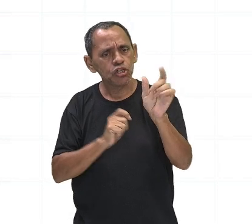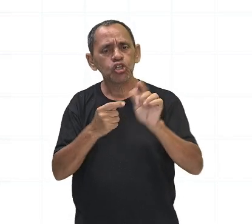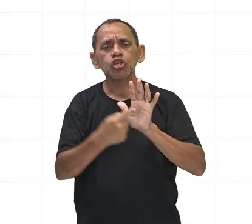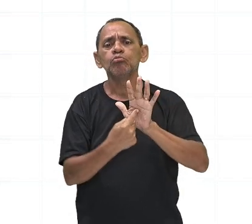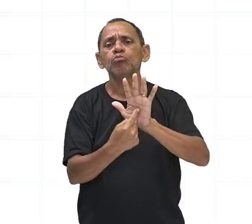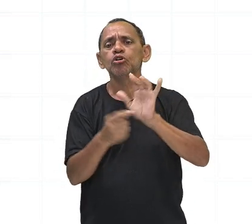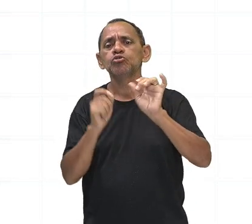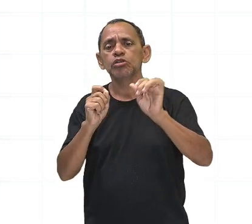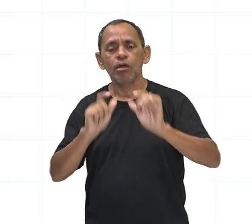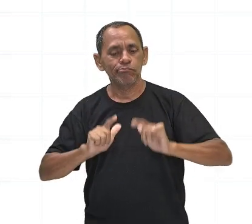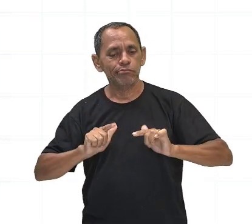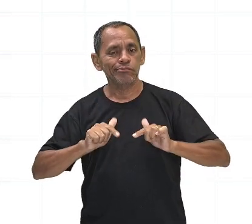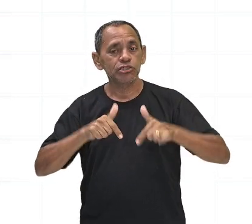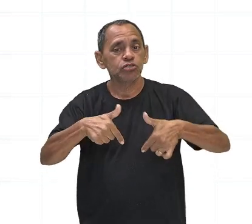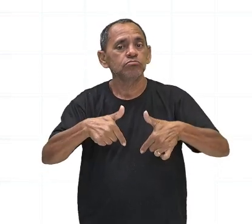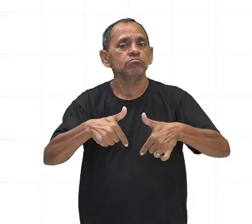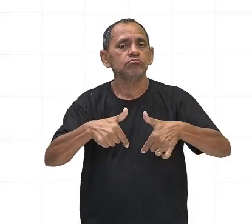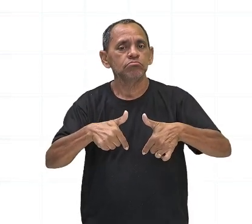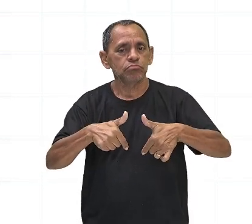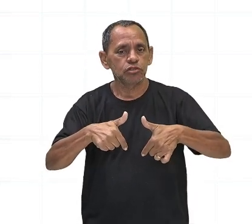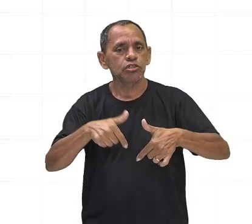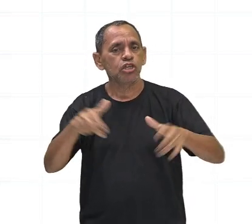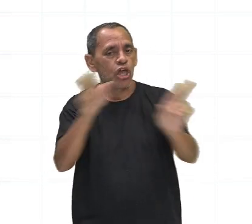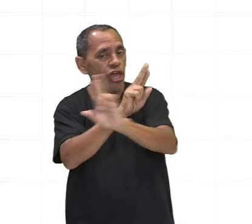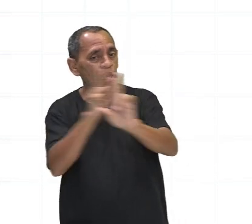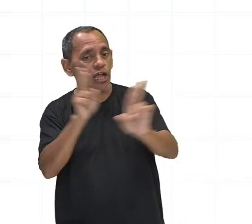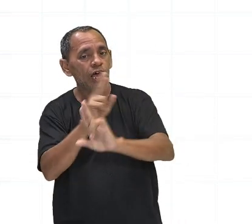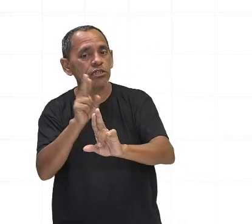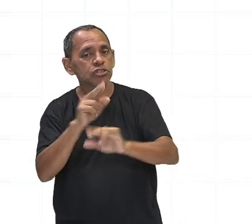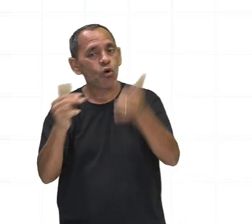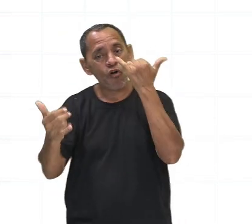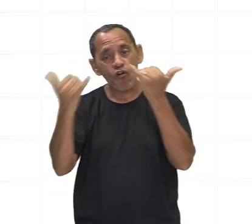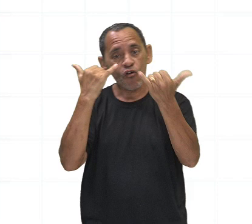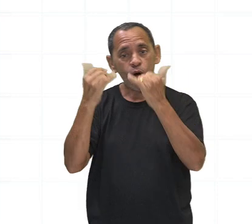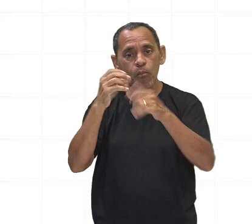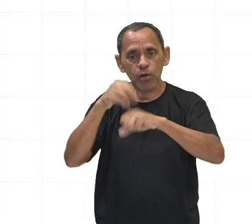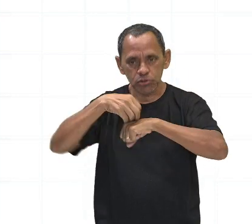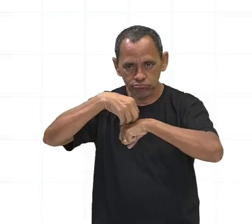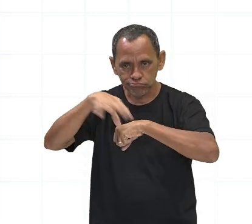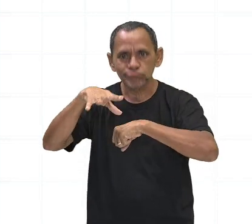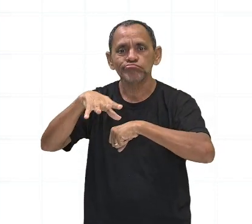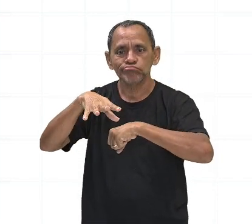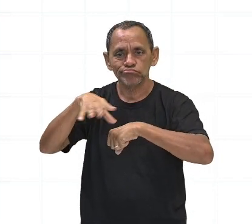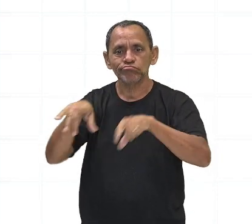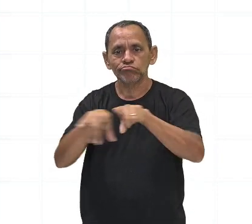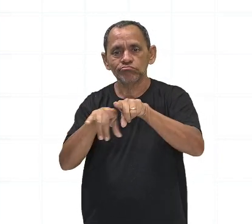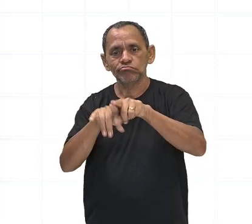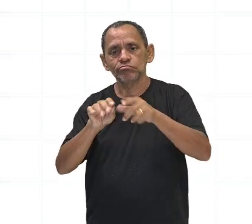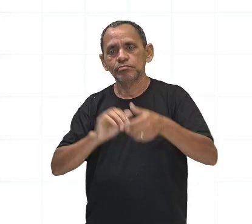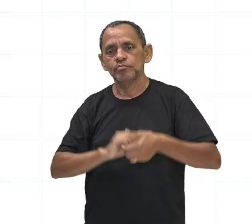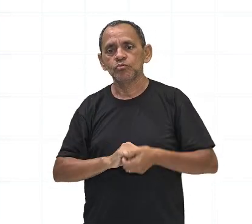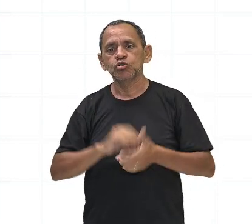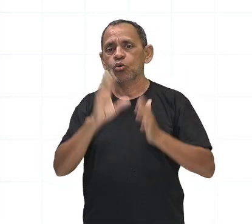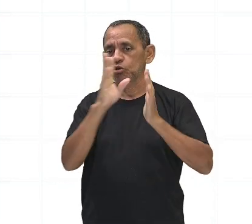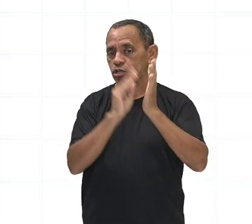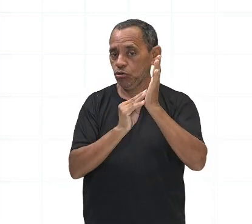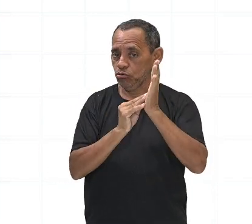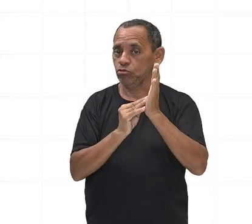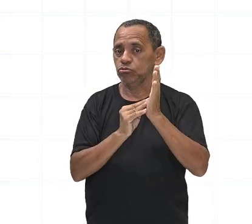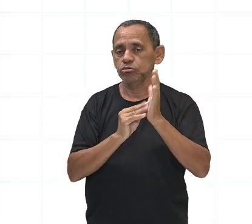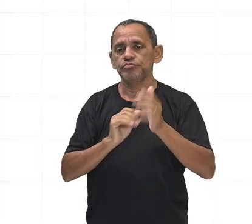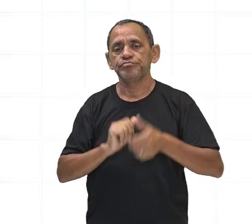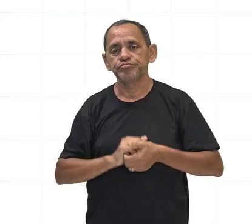a atitude, certo? Em relação ao que ele quer passar, né? Ao próprio enunciado, ao próprio conteúdo ali que ele quer passar